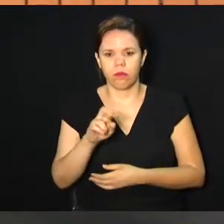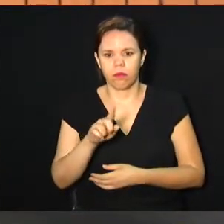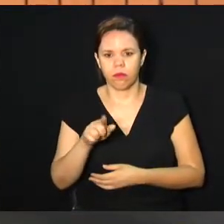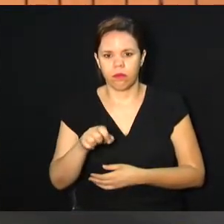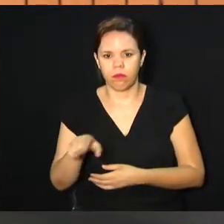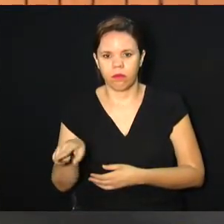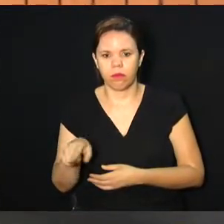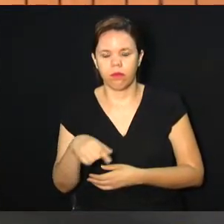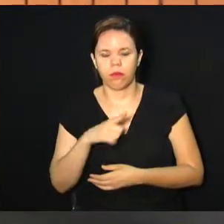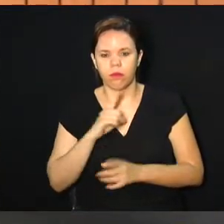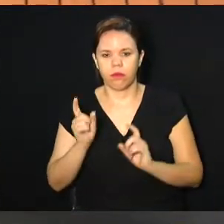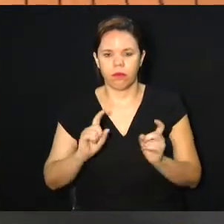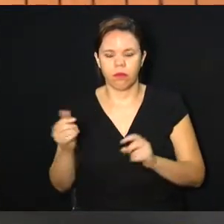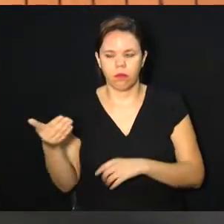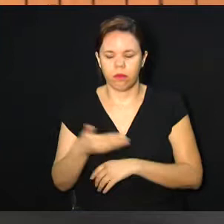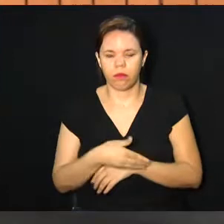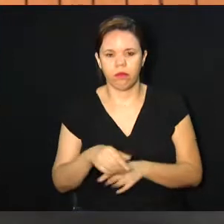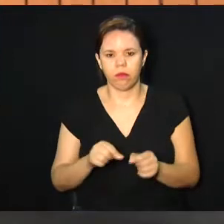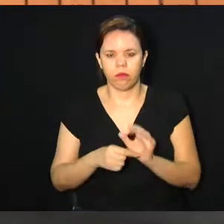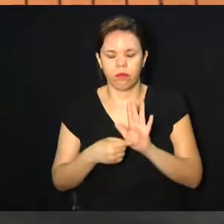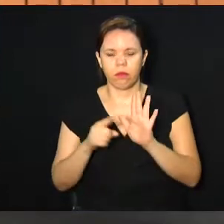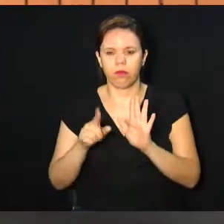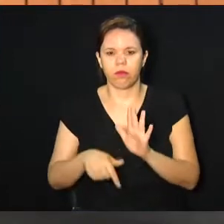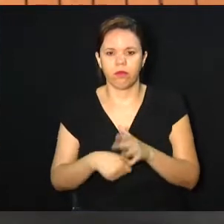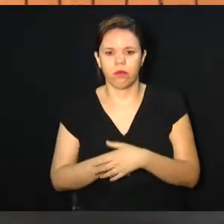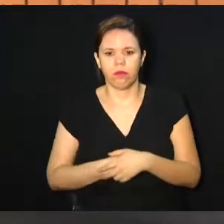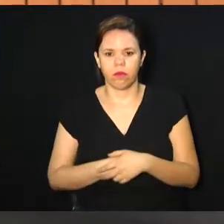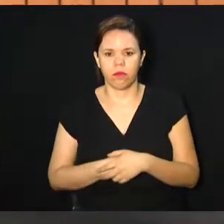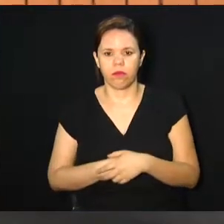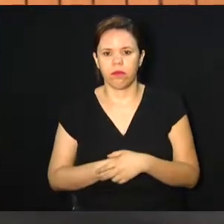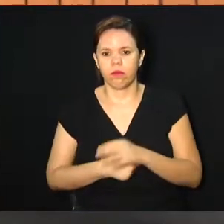reuniões aqui, apontou isso.